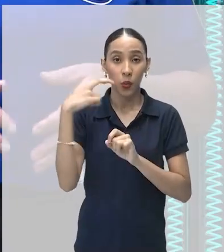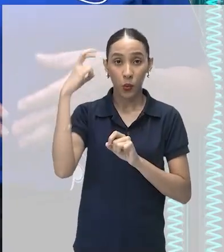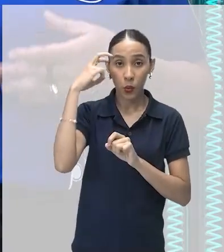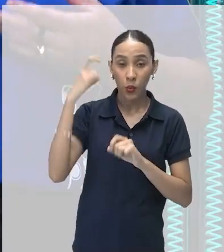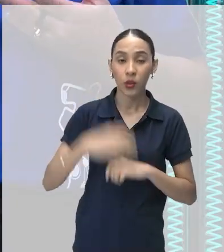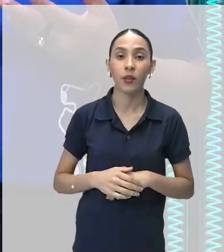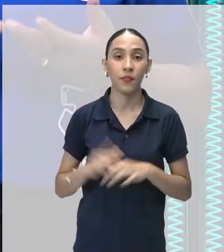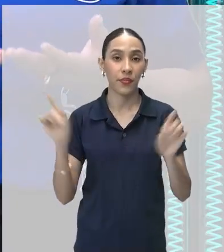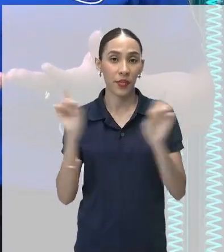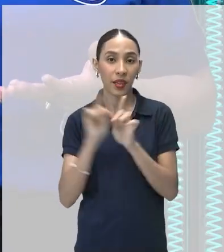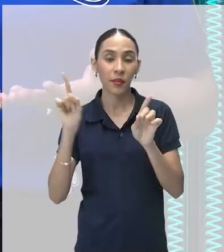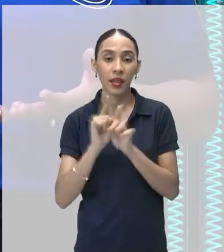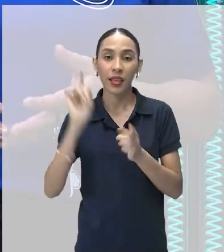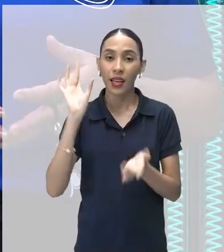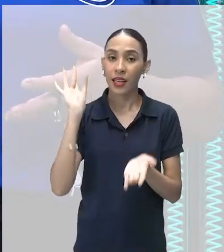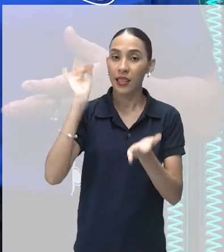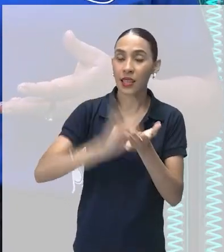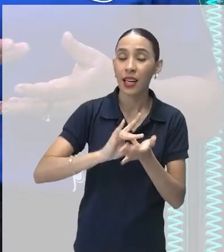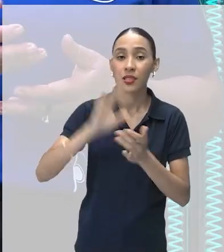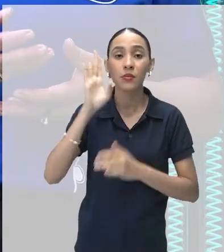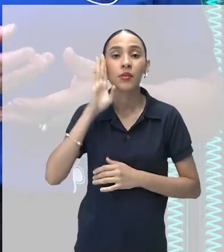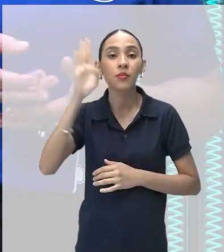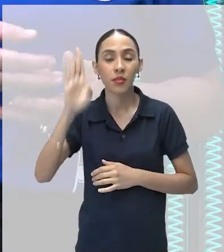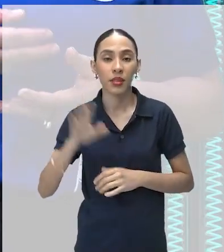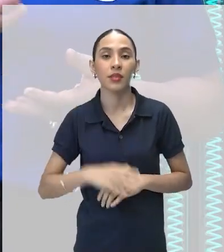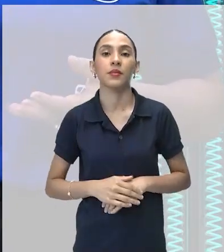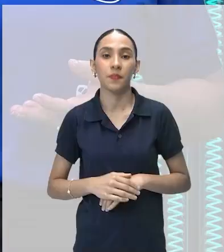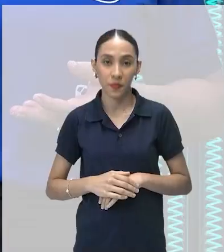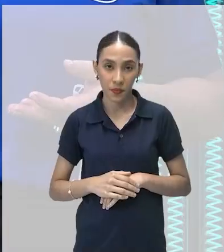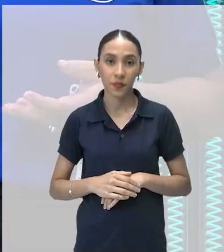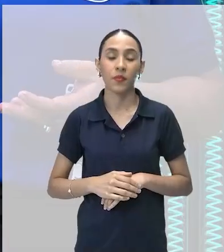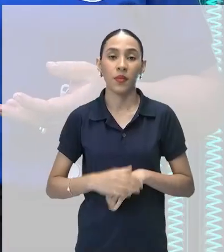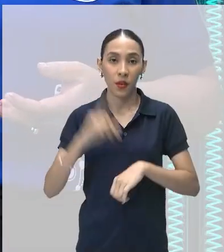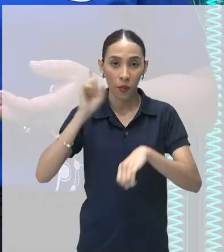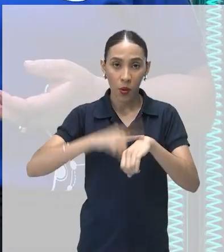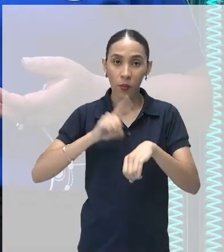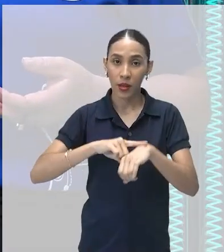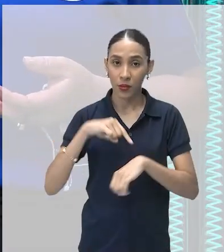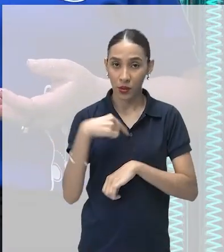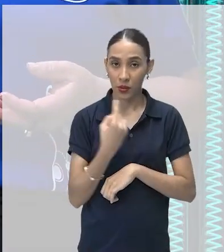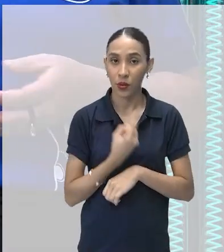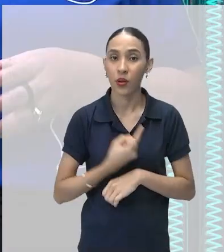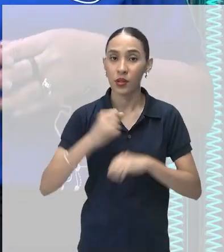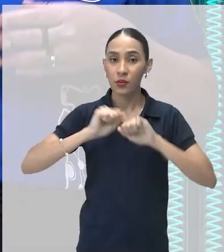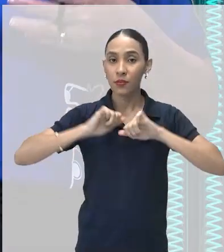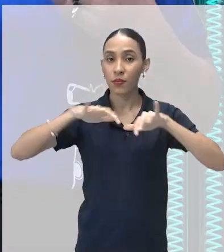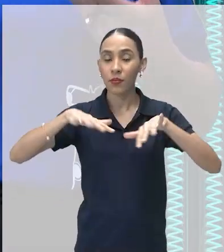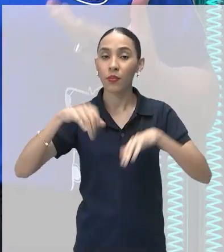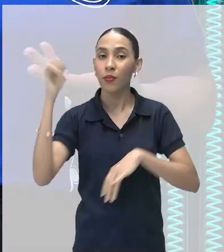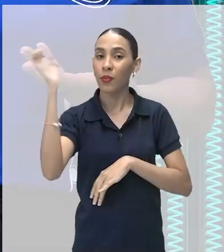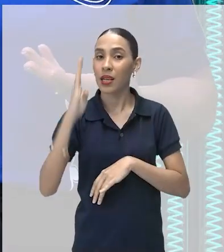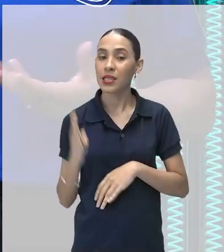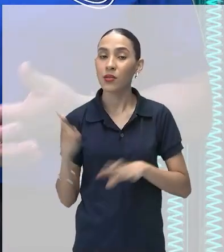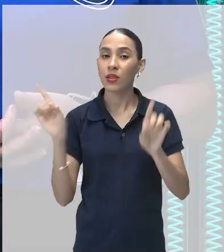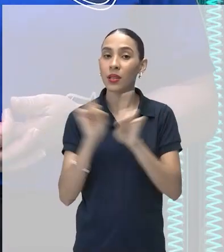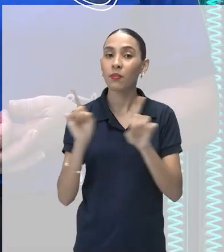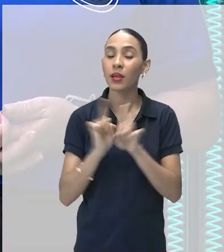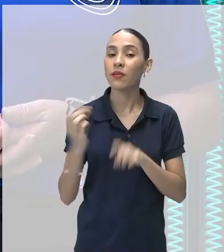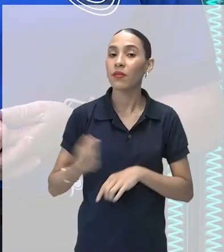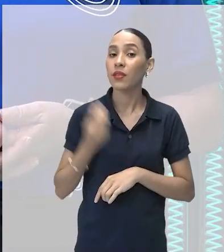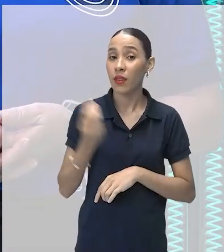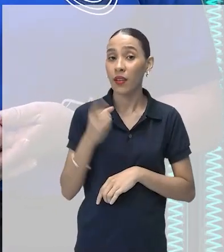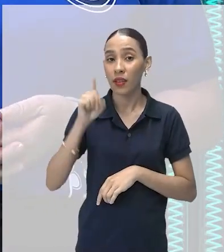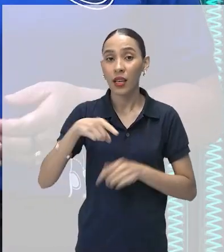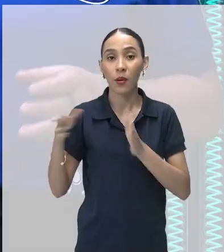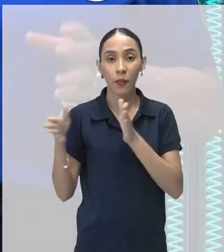cultura, à nossa realidade, principalmente o momento que estava sendo passado, que o Brasil passava, que era a